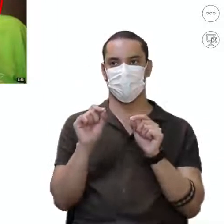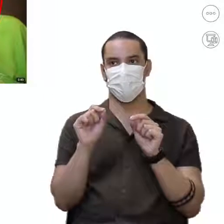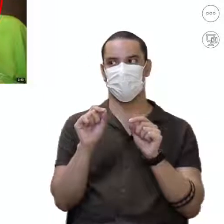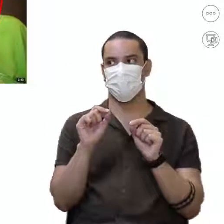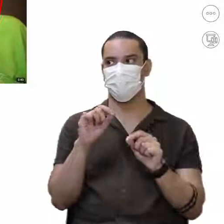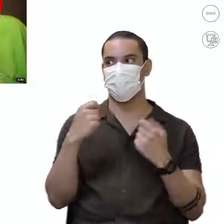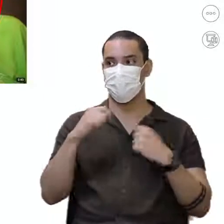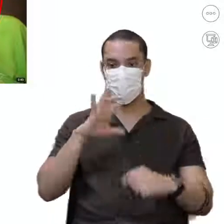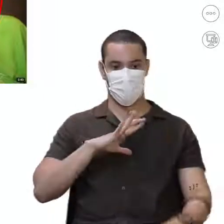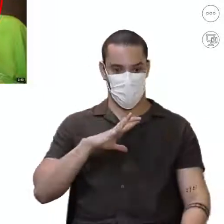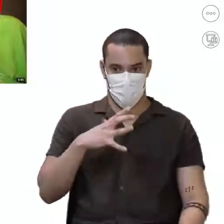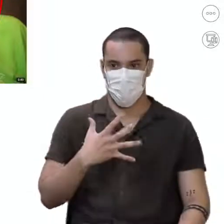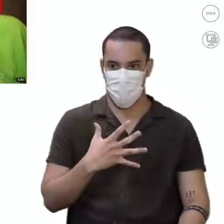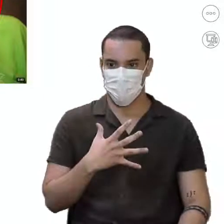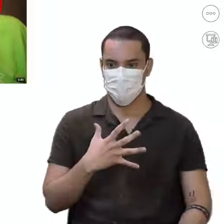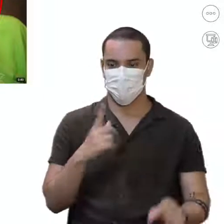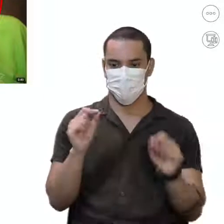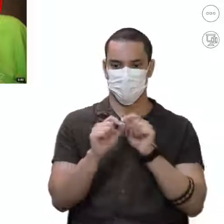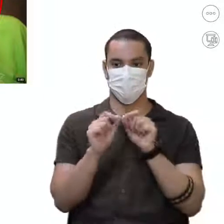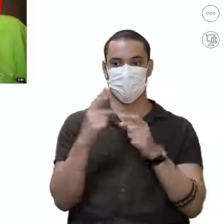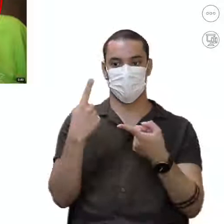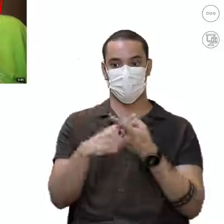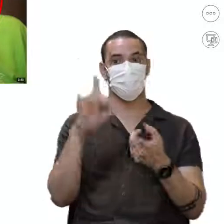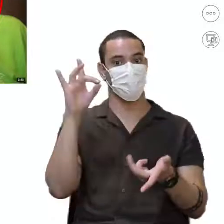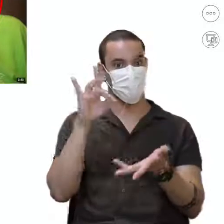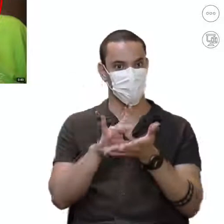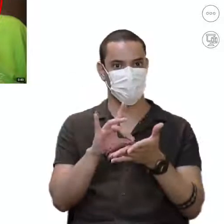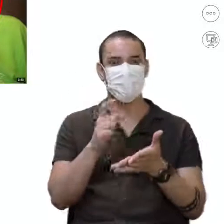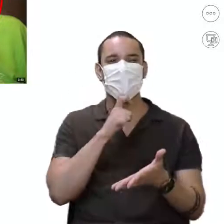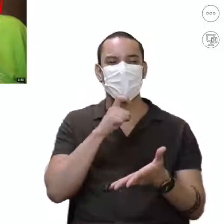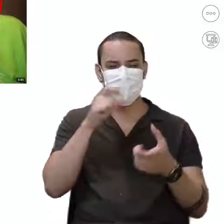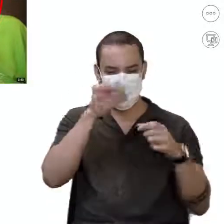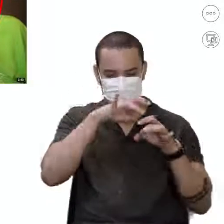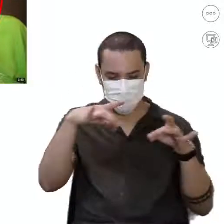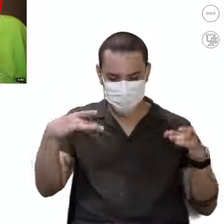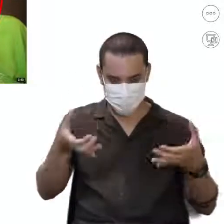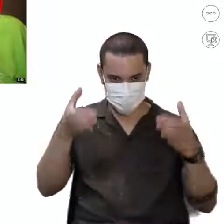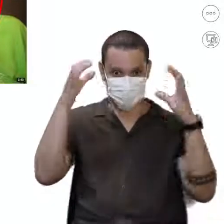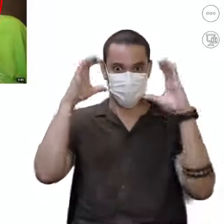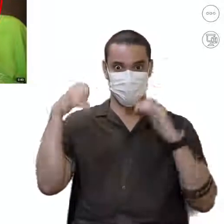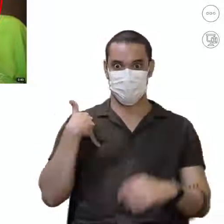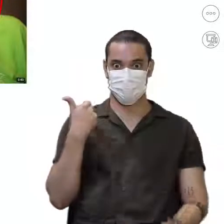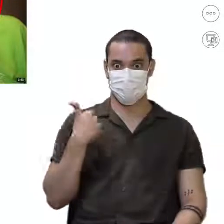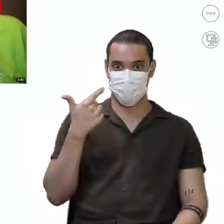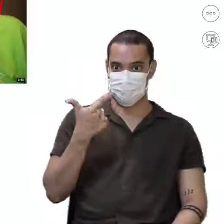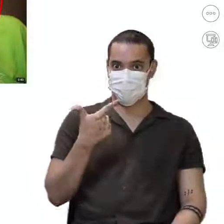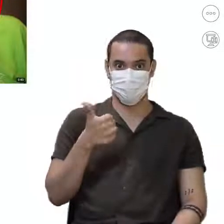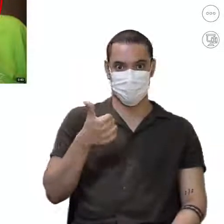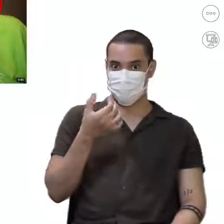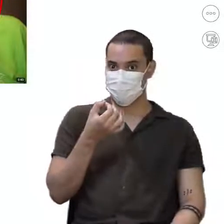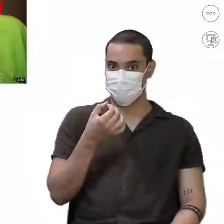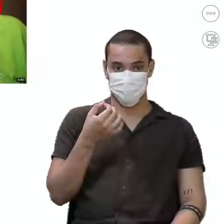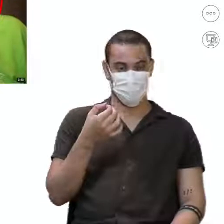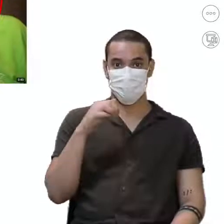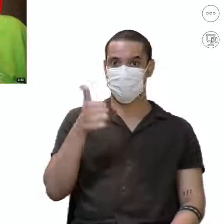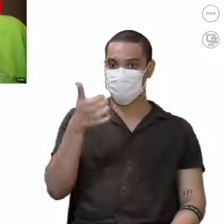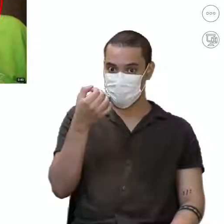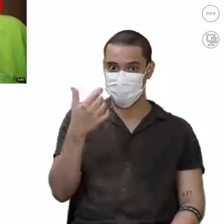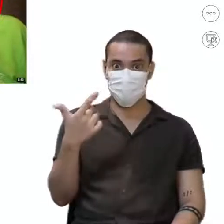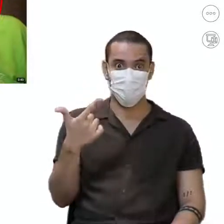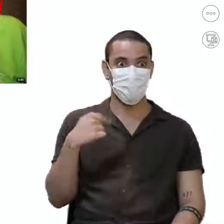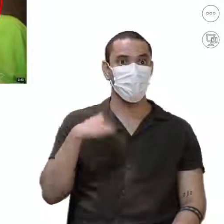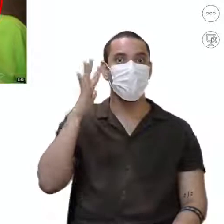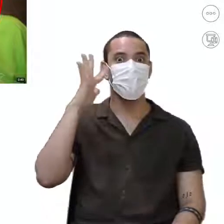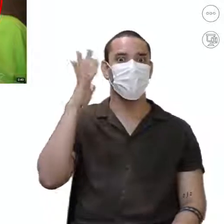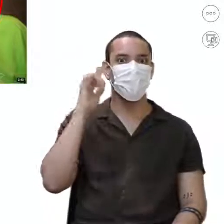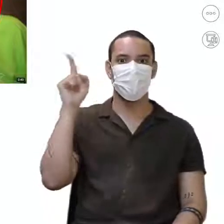De coragem para fazer isso, porque realmente um balde gelado a 102 anos não é fácil. Eu não faria aqui nem nesse calor, imagine lá